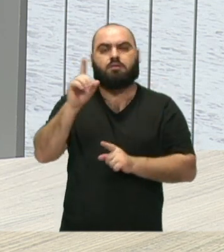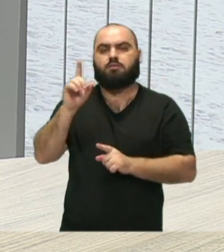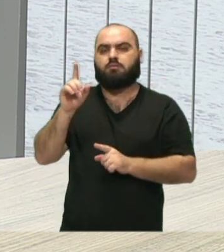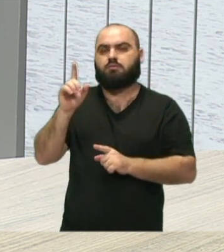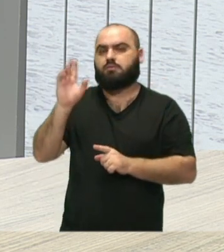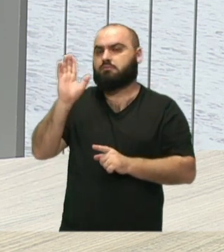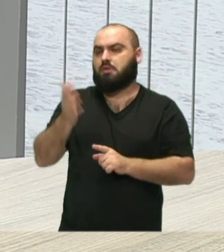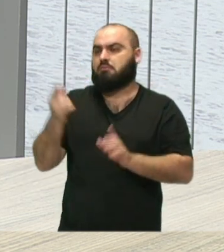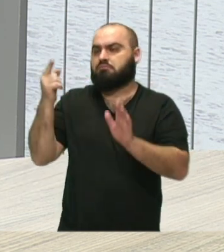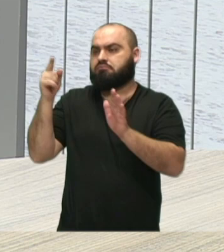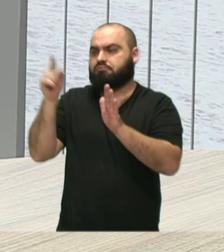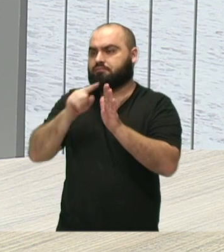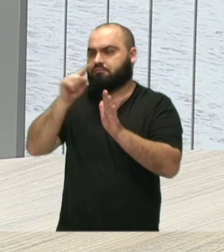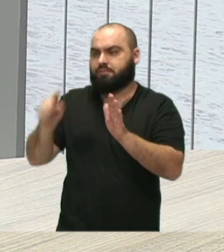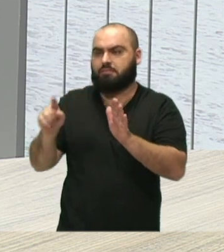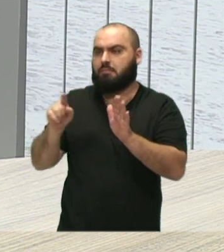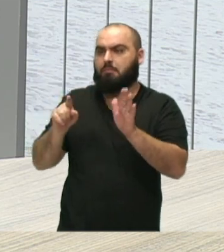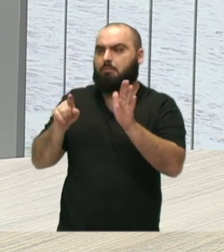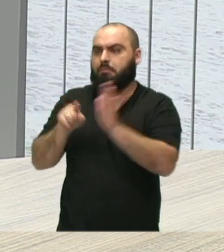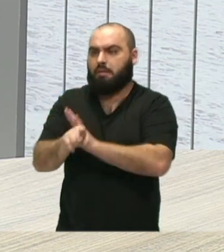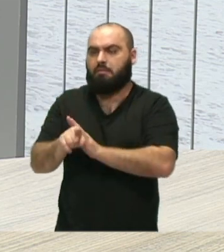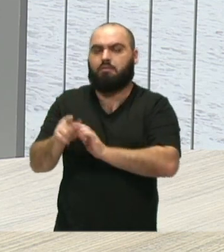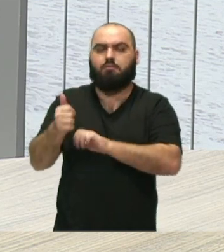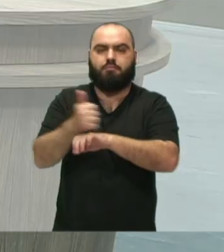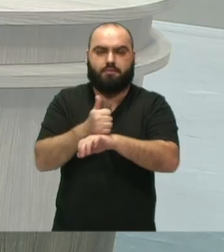não é questionado, é muito raro. Sim, mas